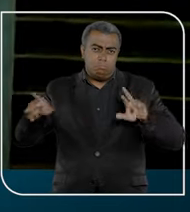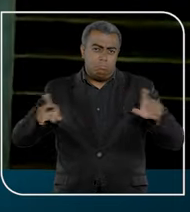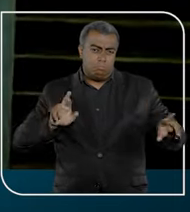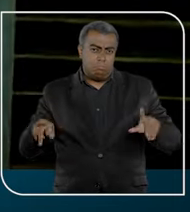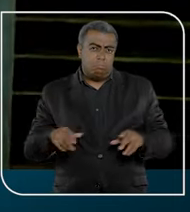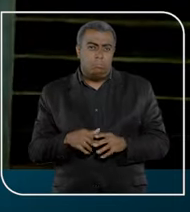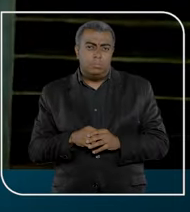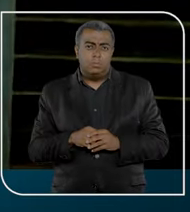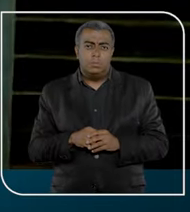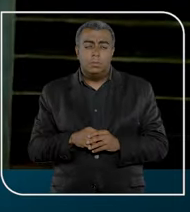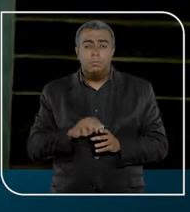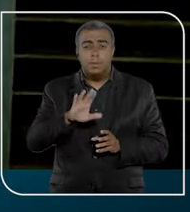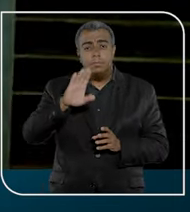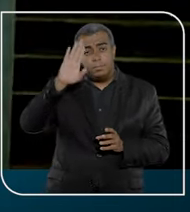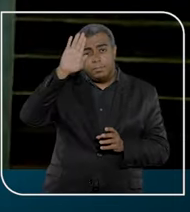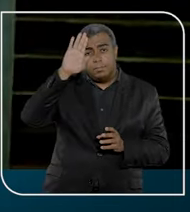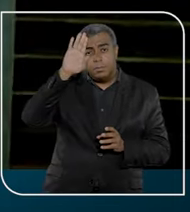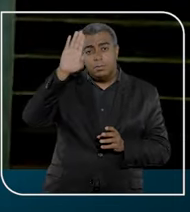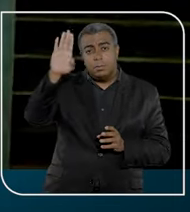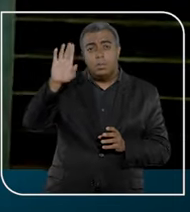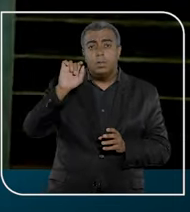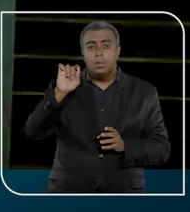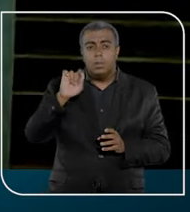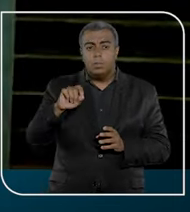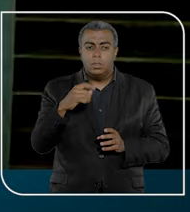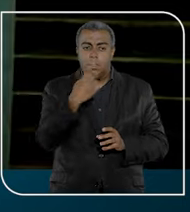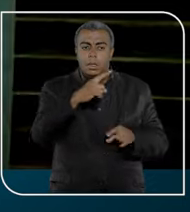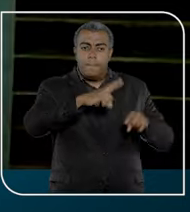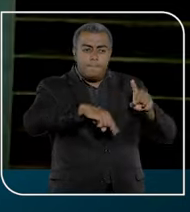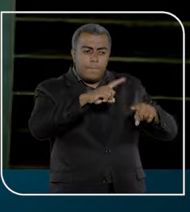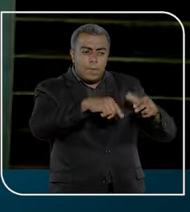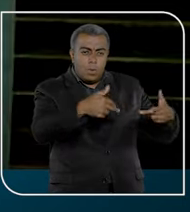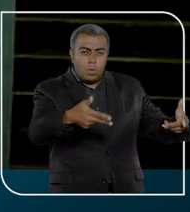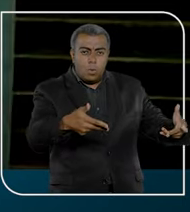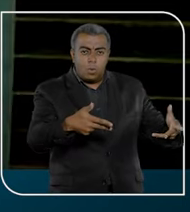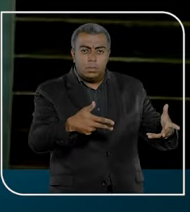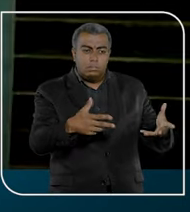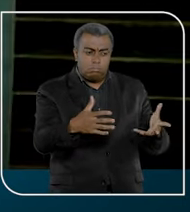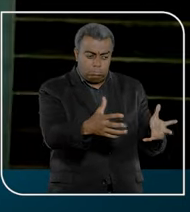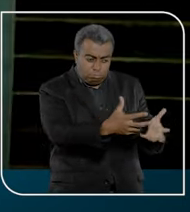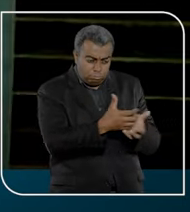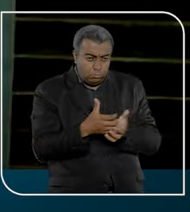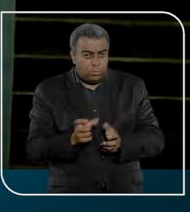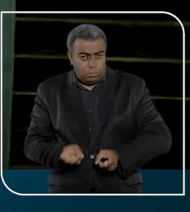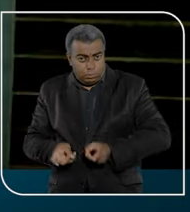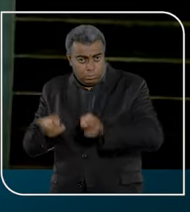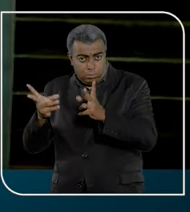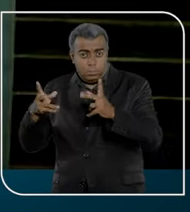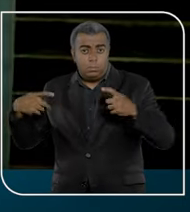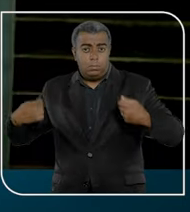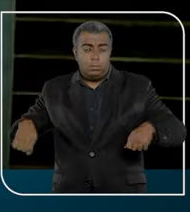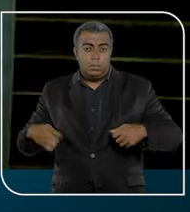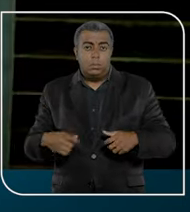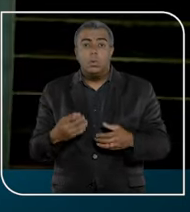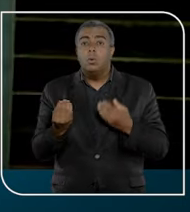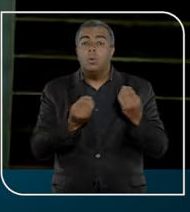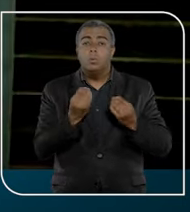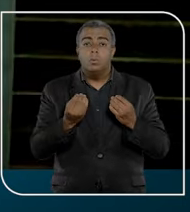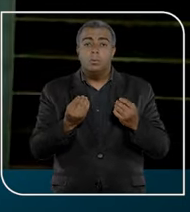diversas circunstâncias. Especificamente com relação aos bens penhorados, é a forma que nós temos